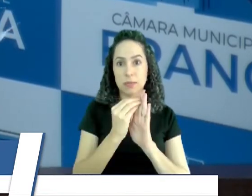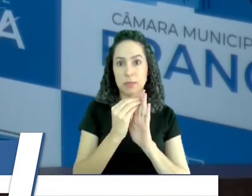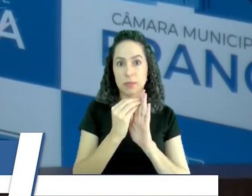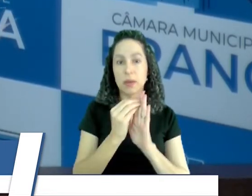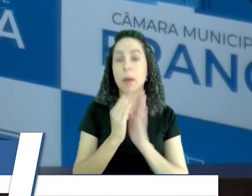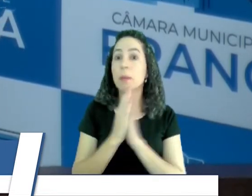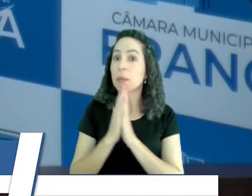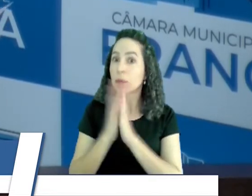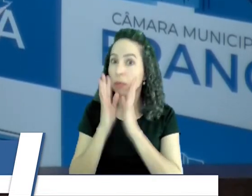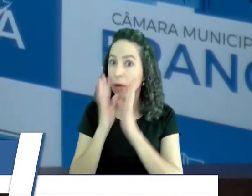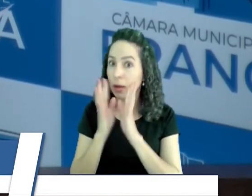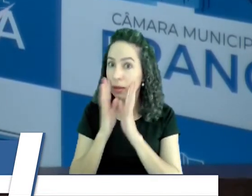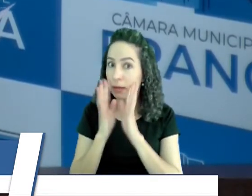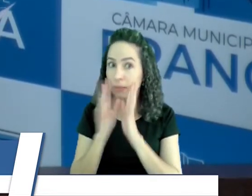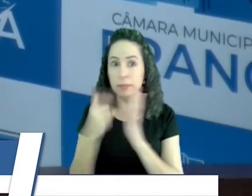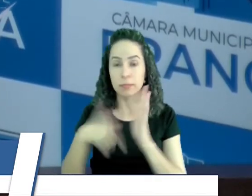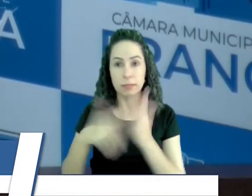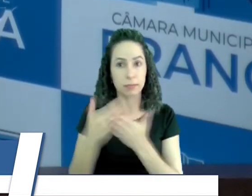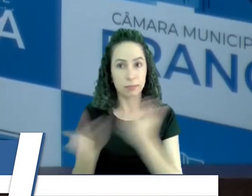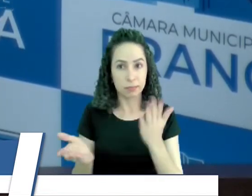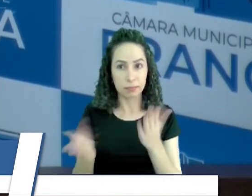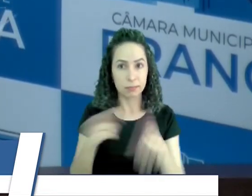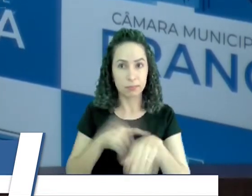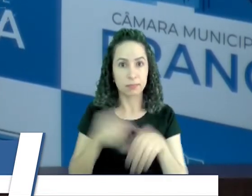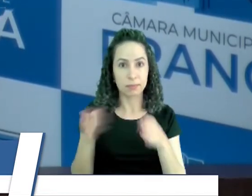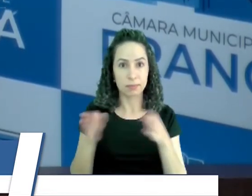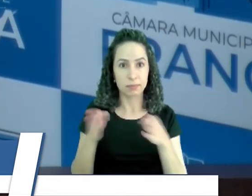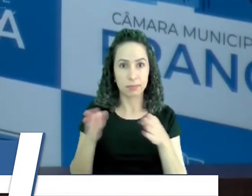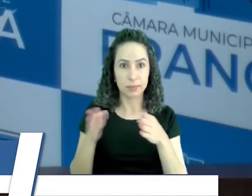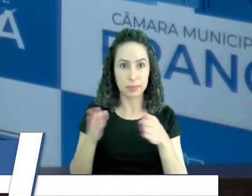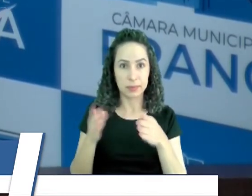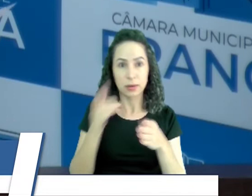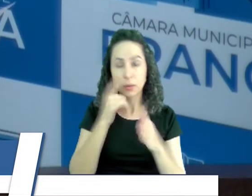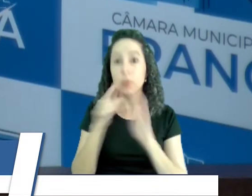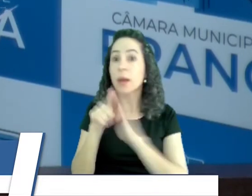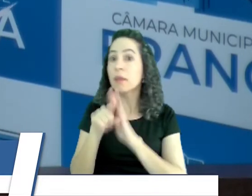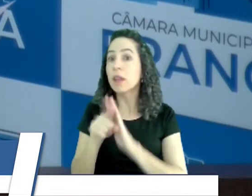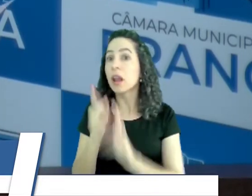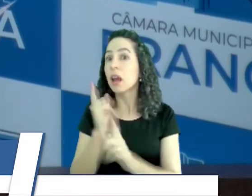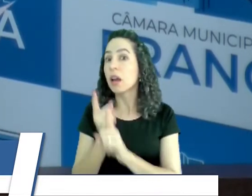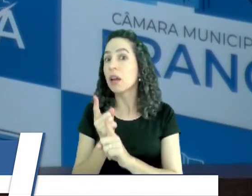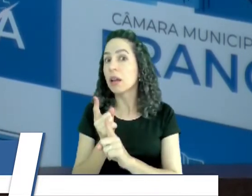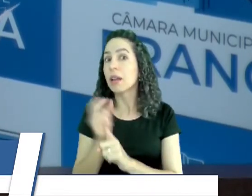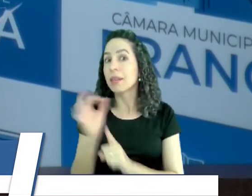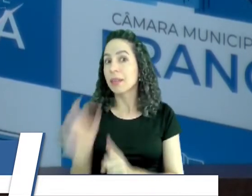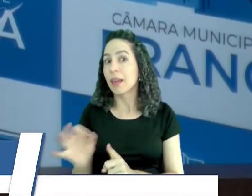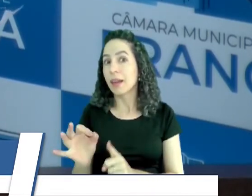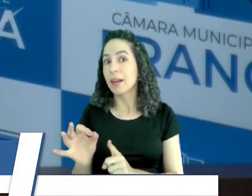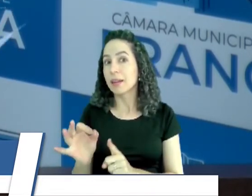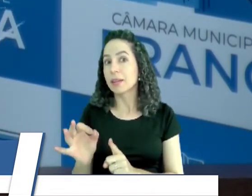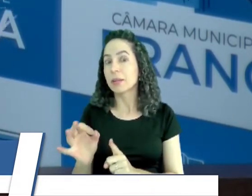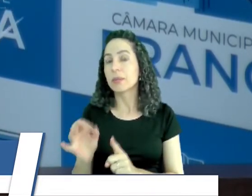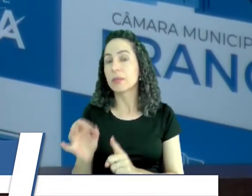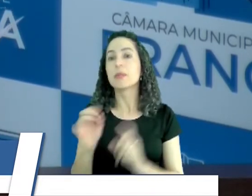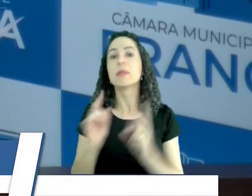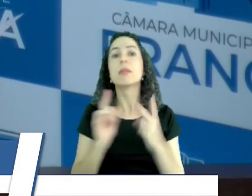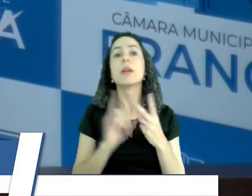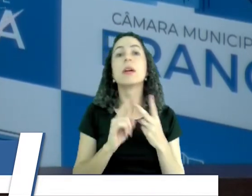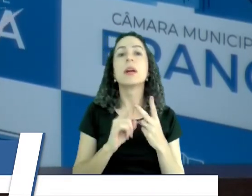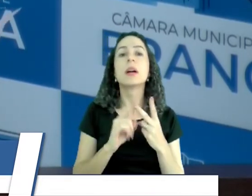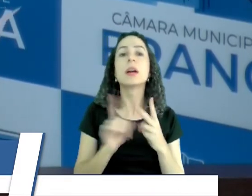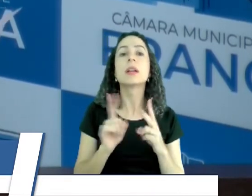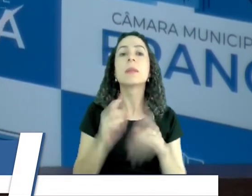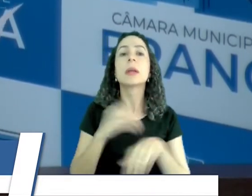gentileza, para que nós não perdêssemos o prazo e checar se ele realmente está em ordem. Gostaria de sugerir o